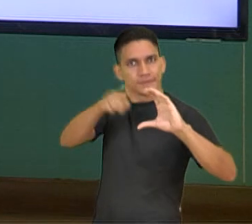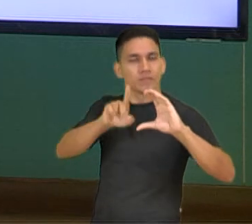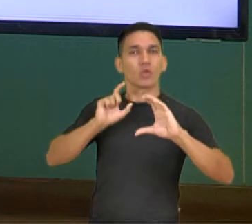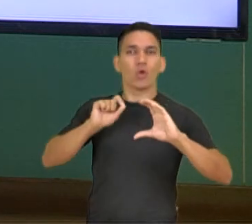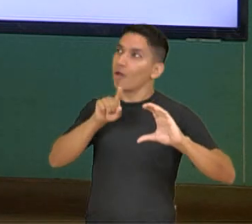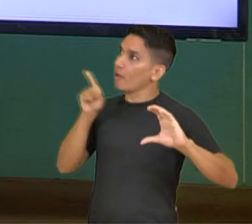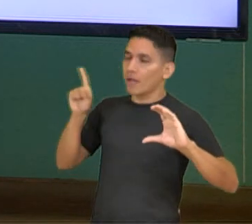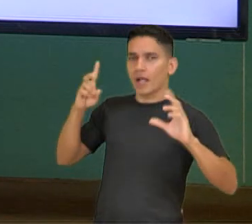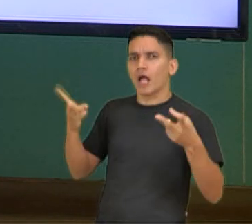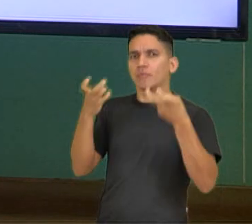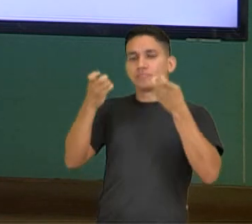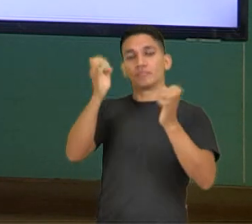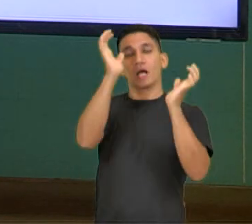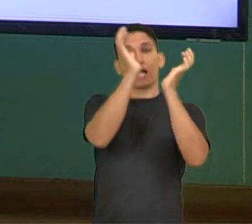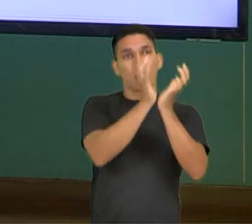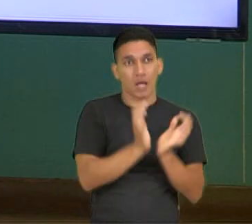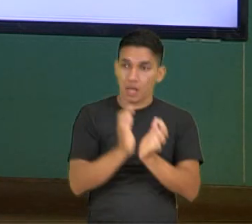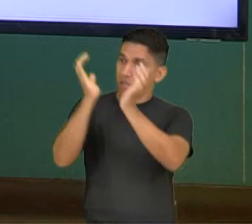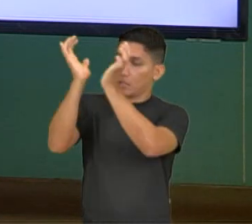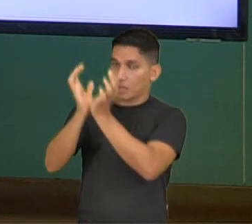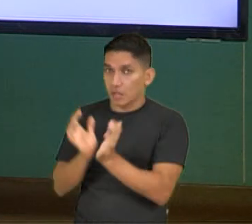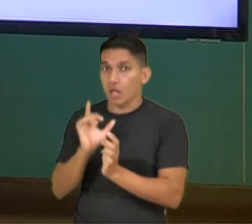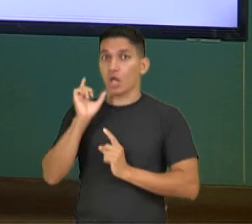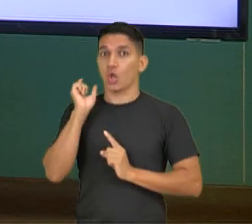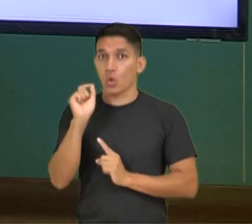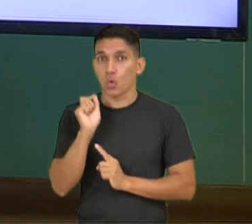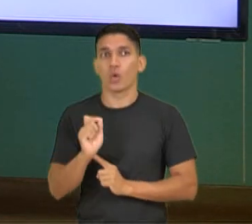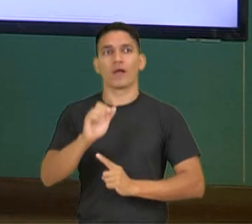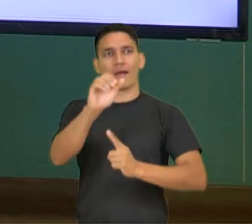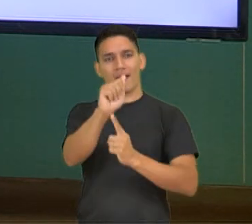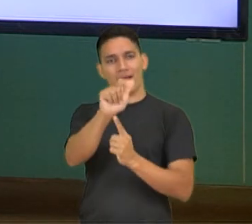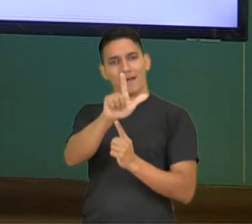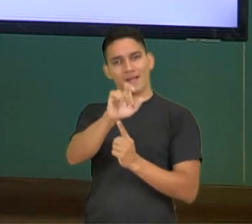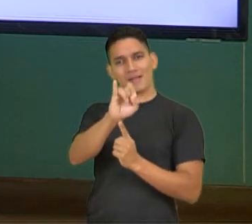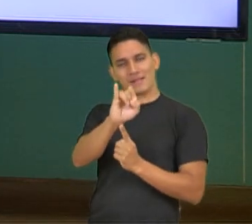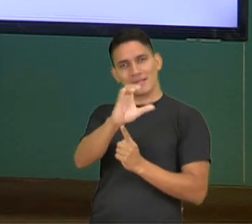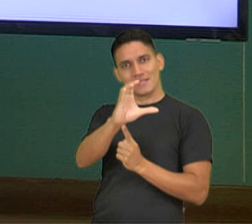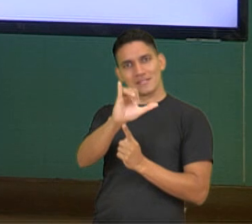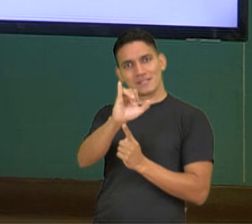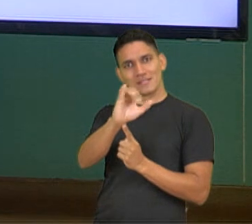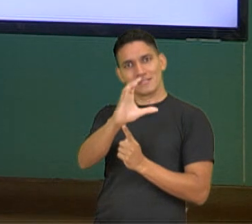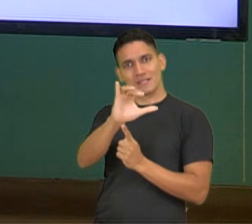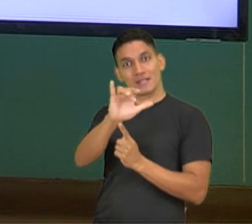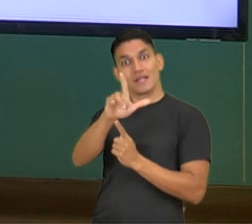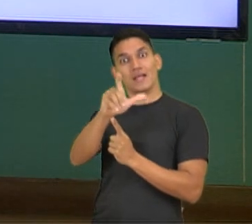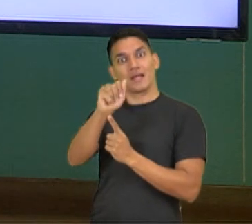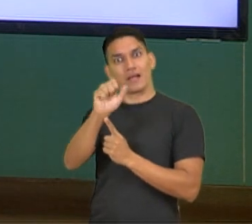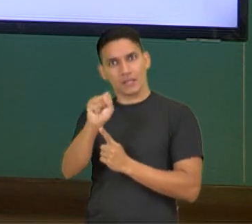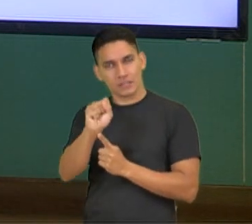são classificadas em alicíclicas e